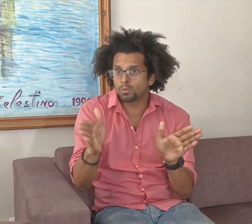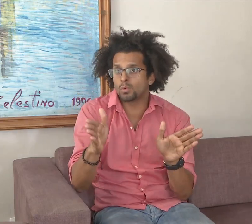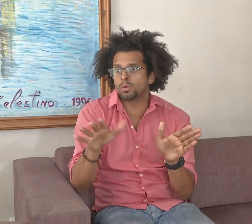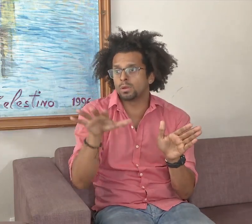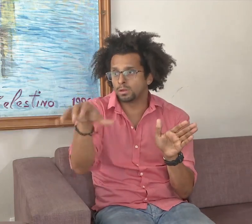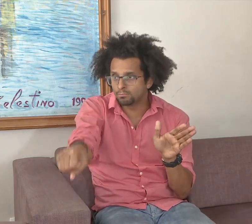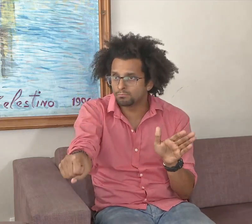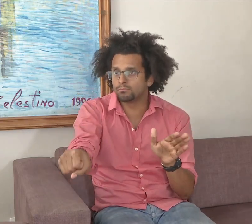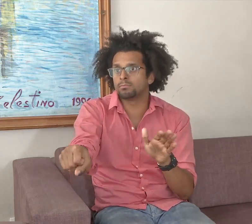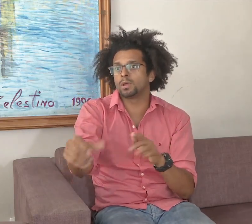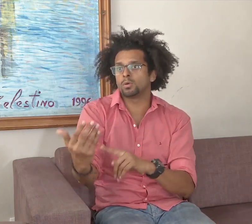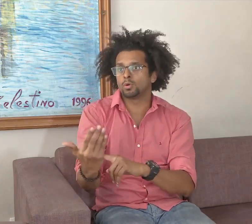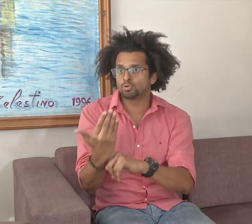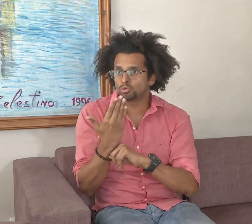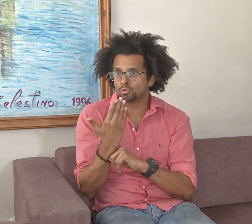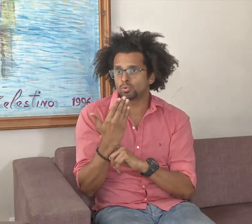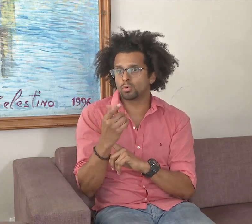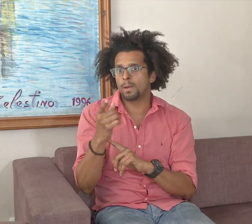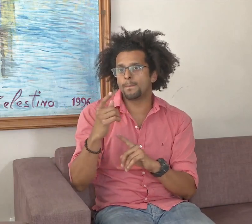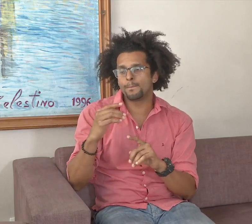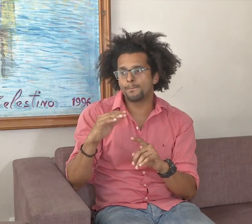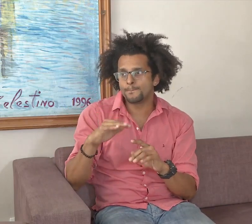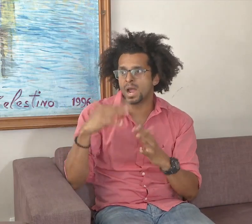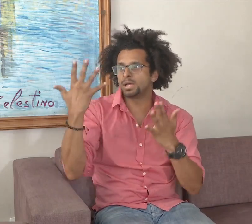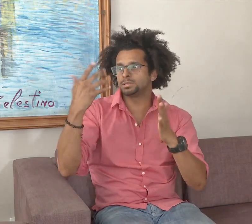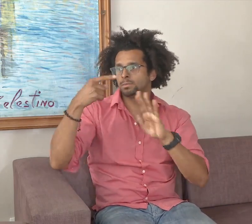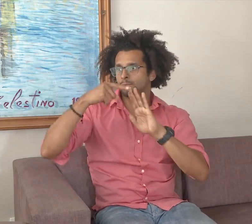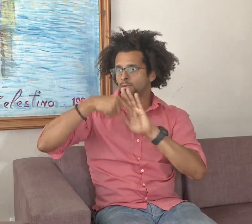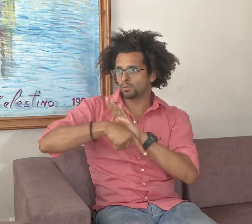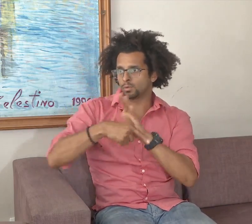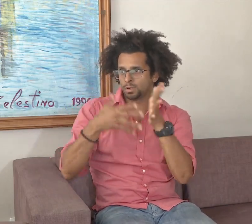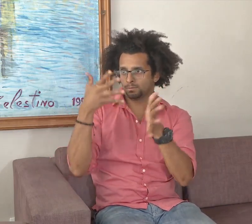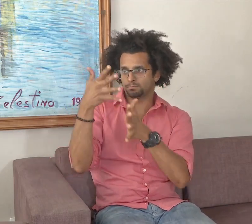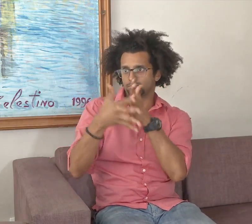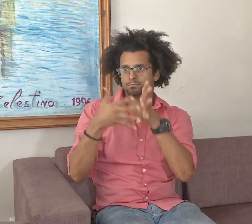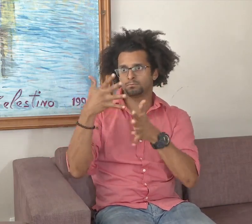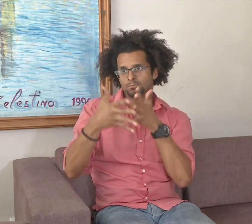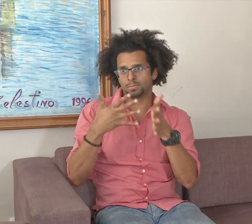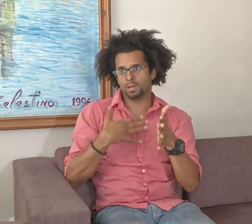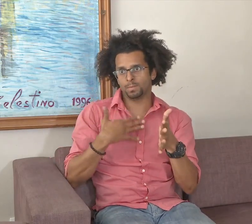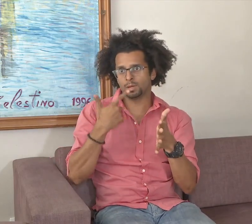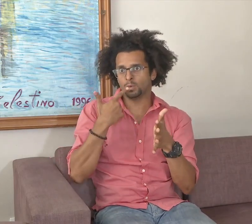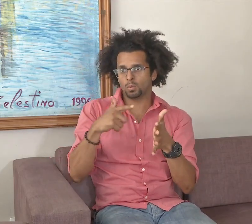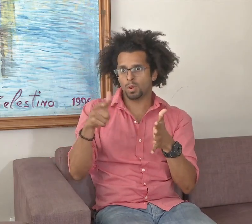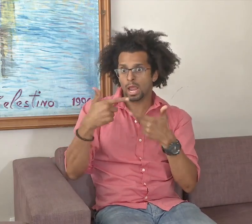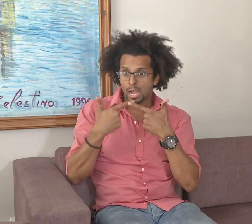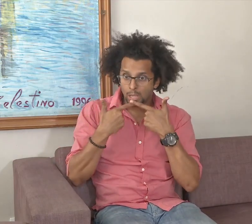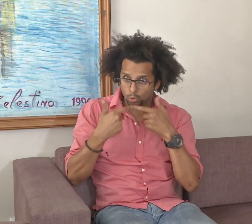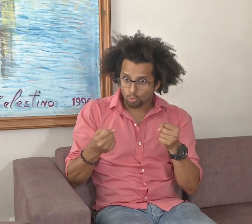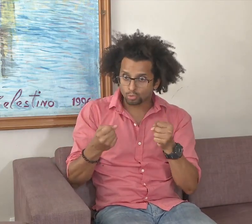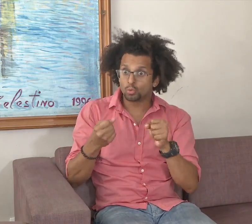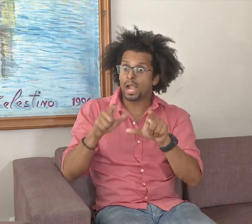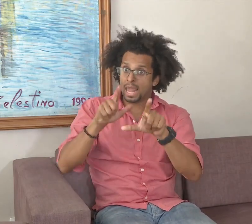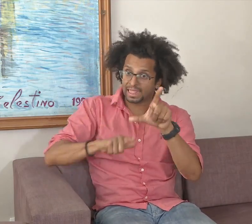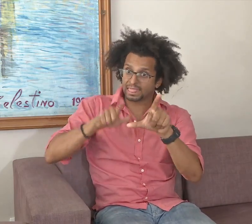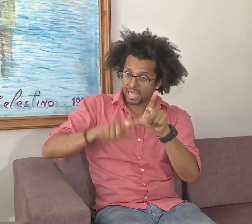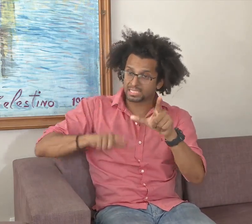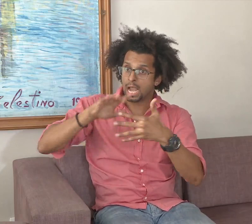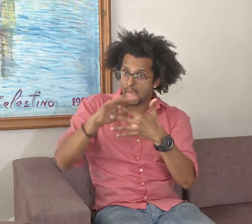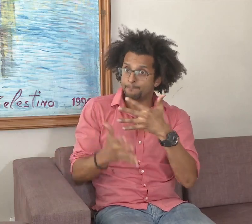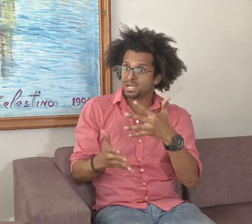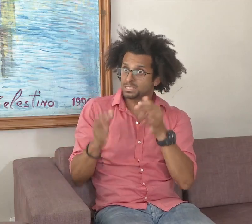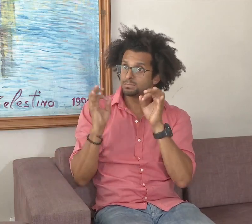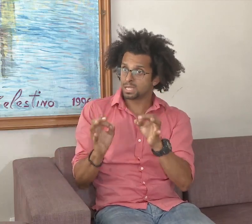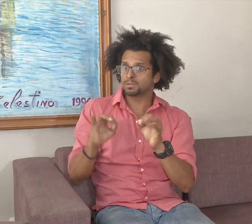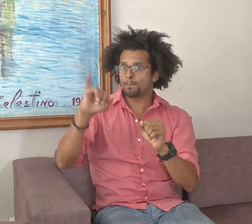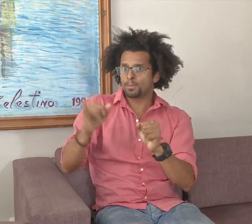Então, eu também fui fazer o curso de Letras Libras para que eu conseguisse mais profundidade na minha